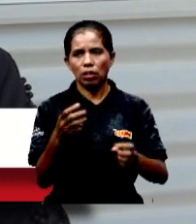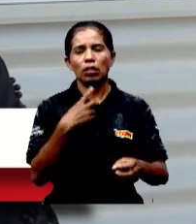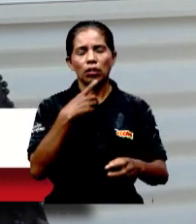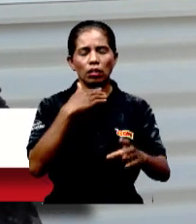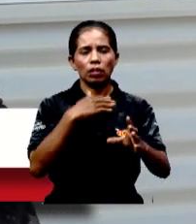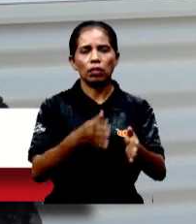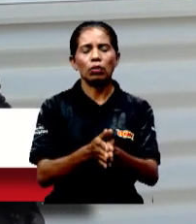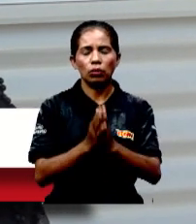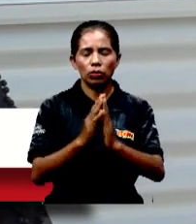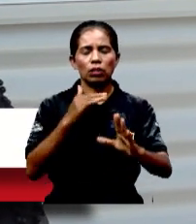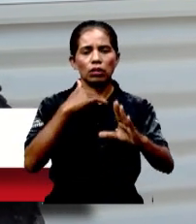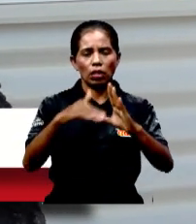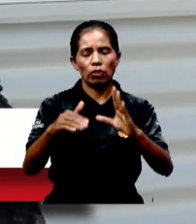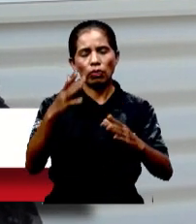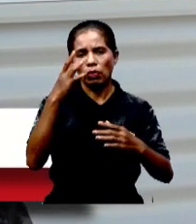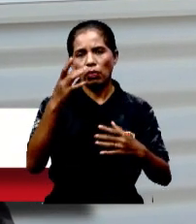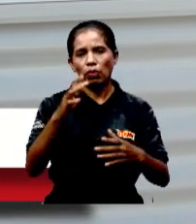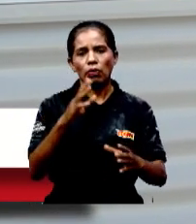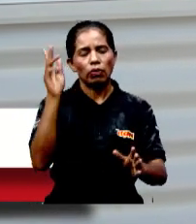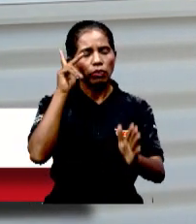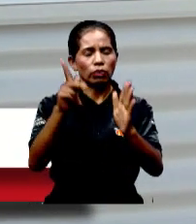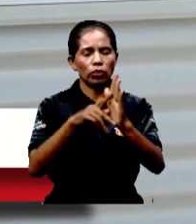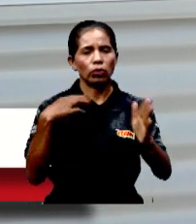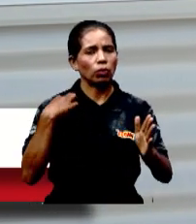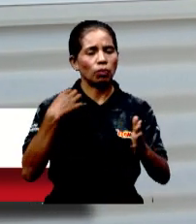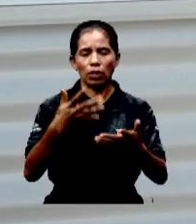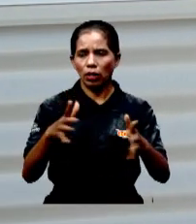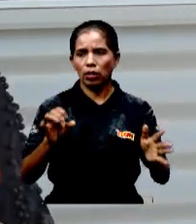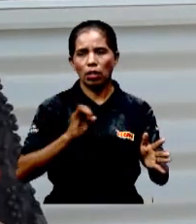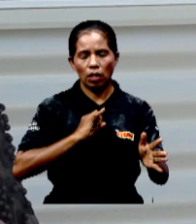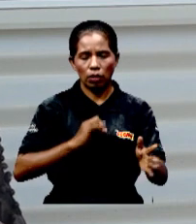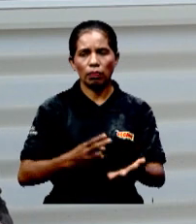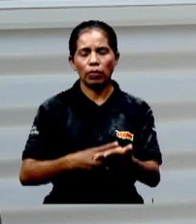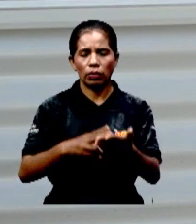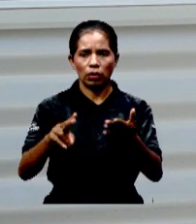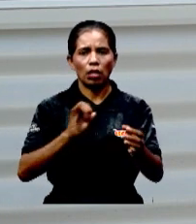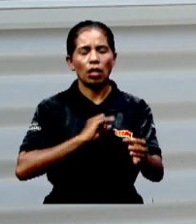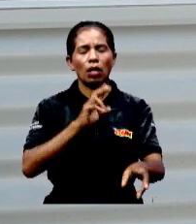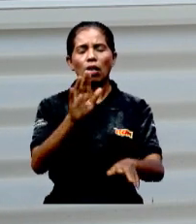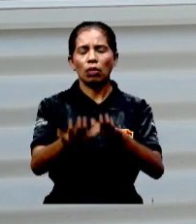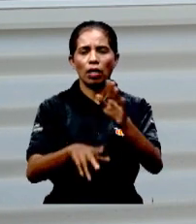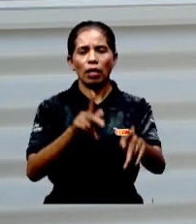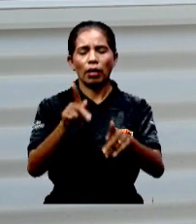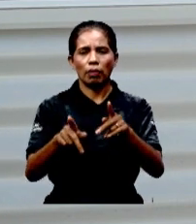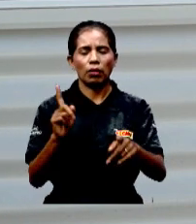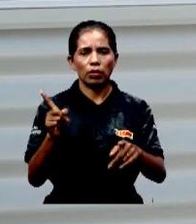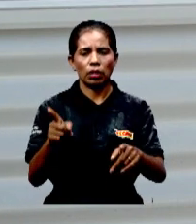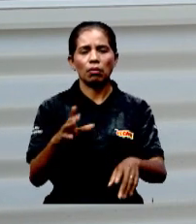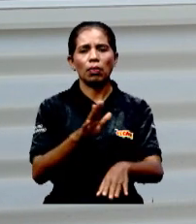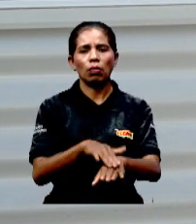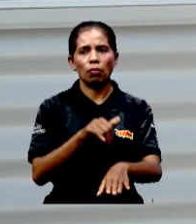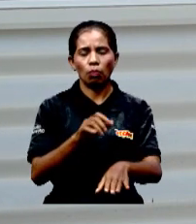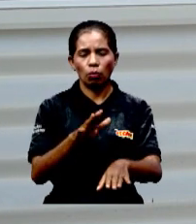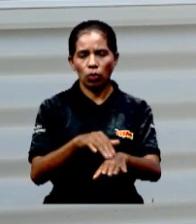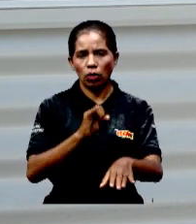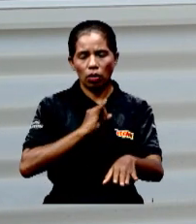sem foto moli kan senen sene ba ni hau latene mas ba hau pesualmente a perdua tene ni. Hau la ema miasa ema balung rasta hau